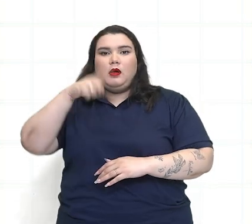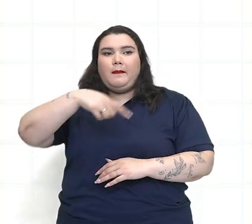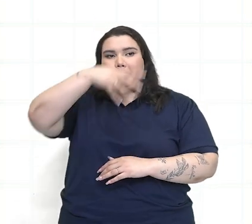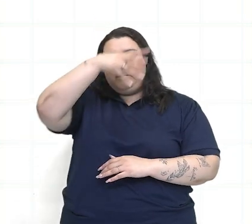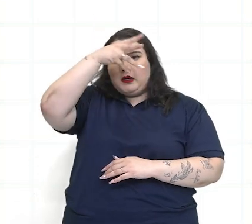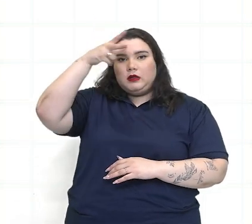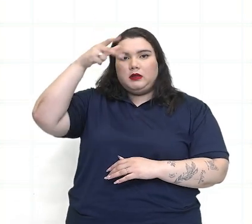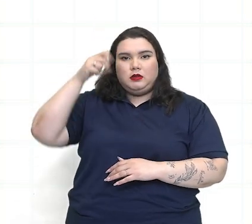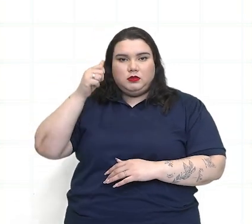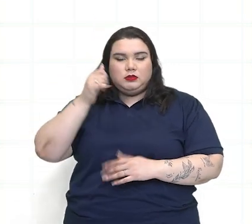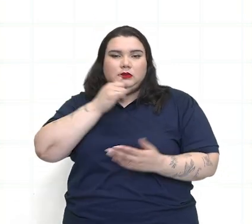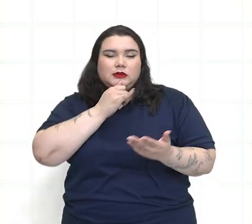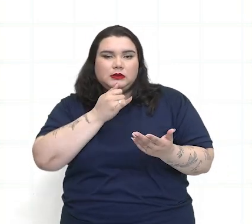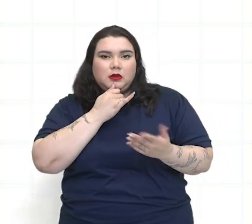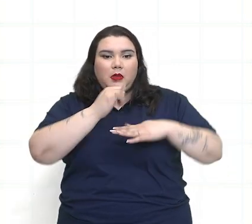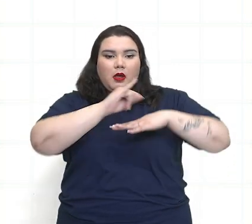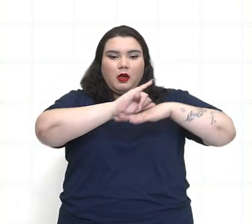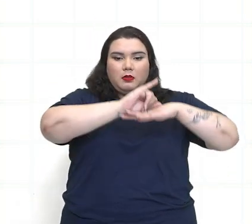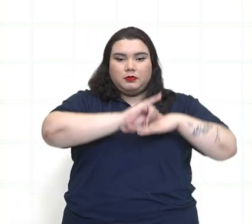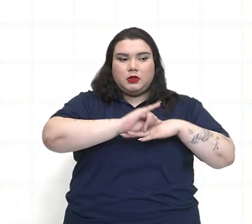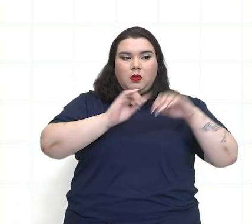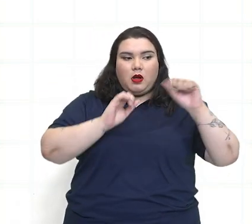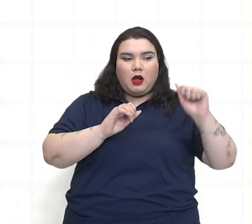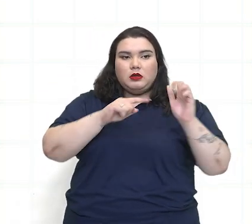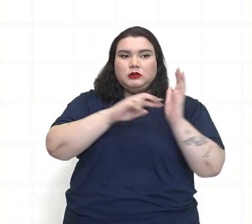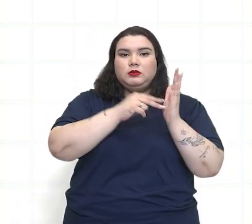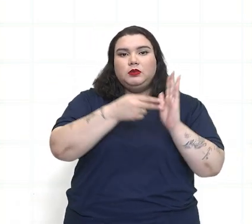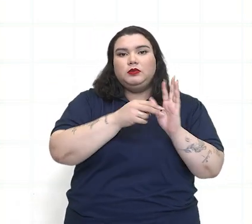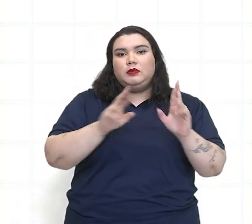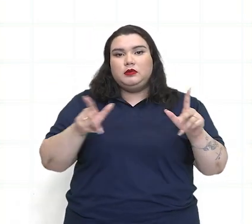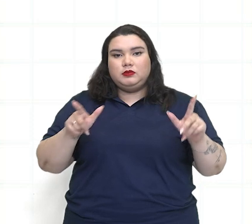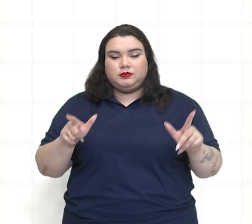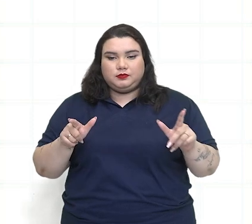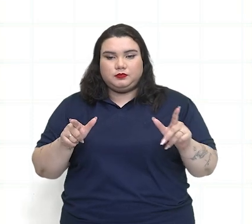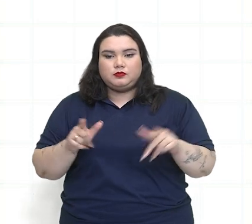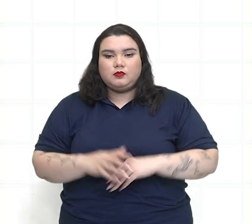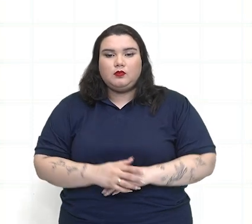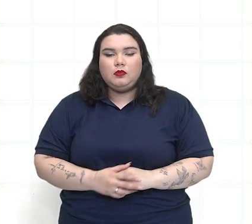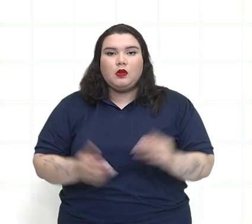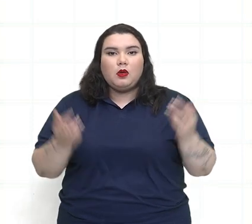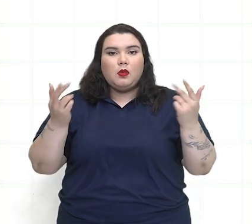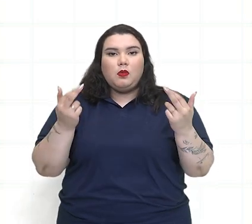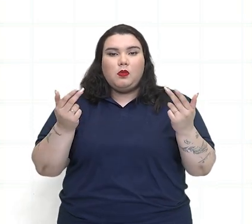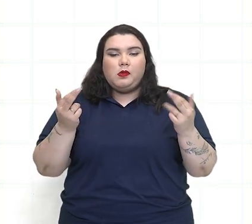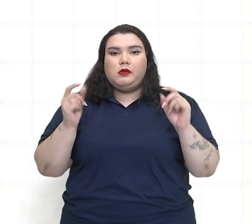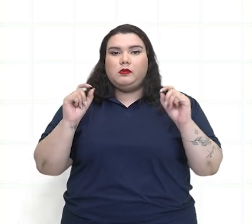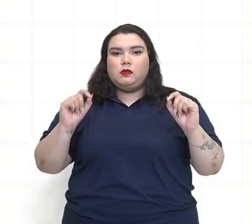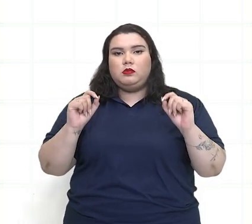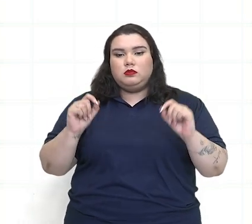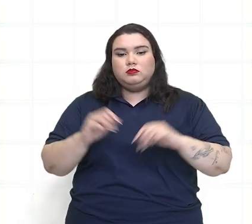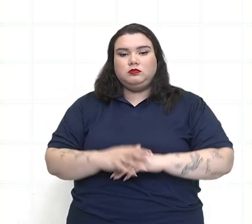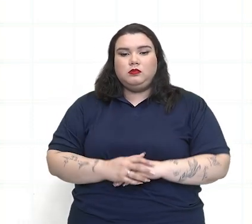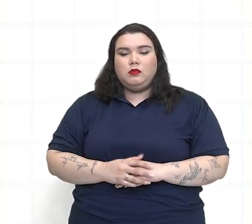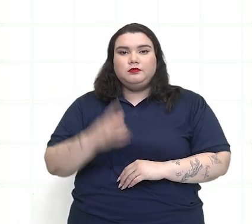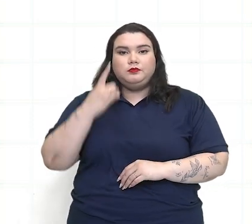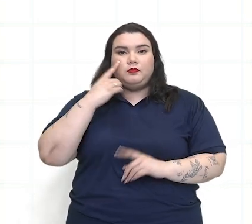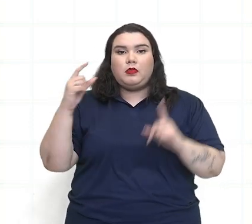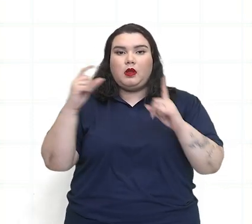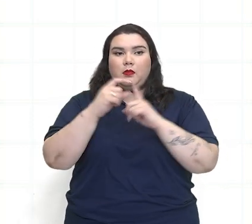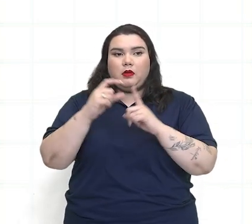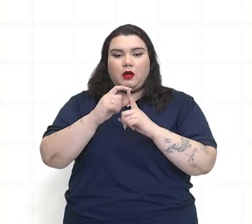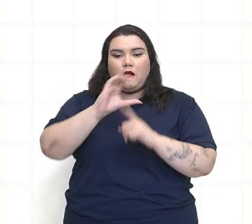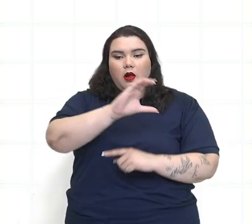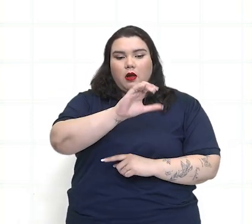Manaus. Veja que capital aqui já mudou de sentido. Mesmo raciocínio nós podemos empregar para